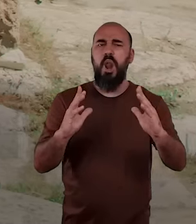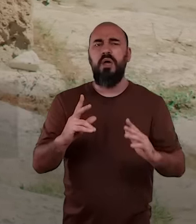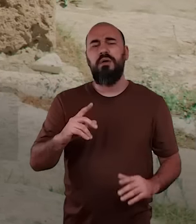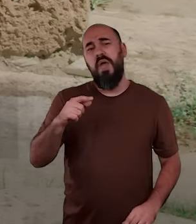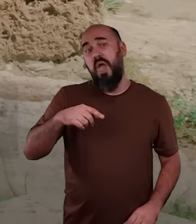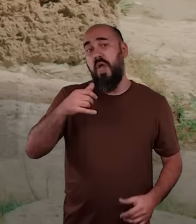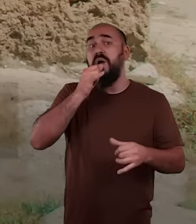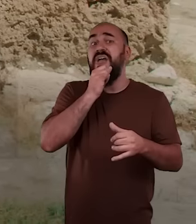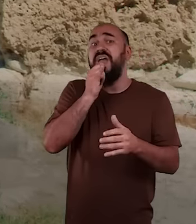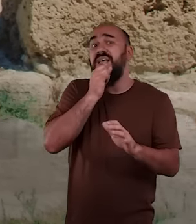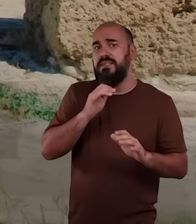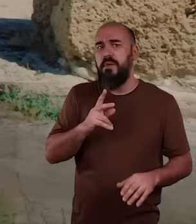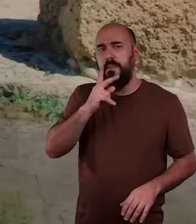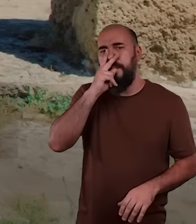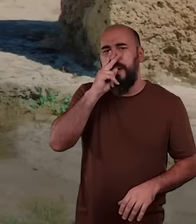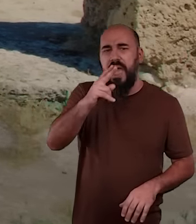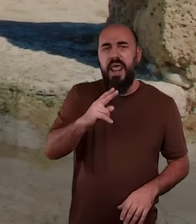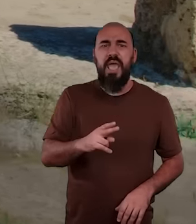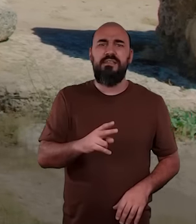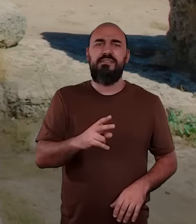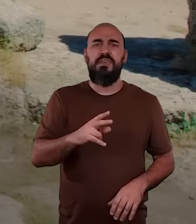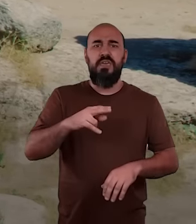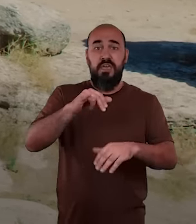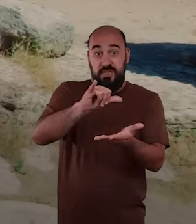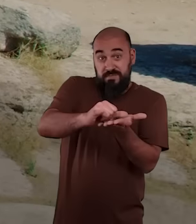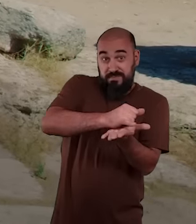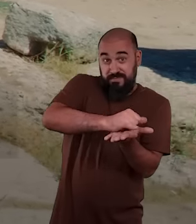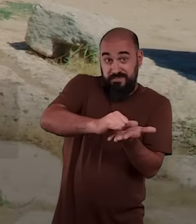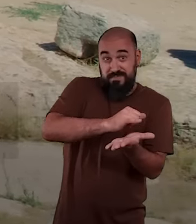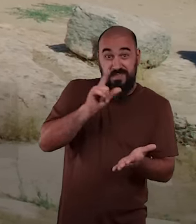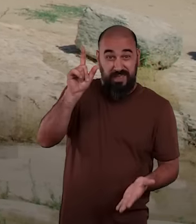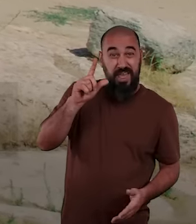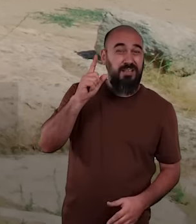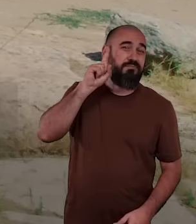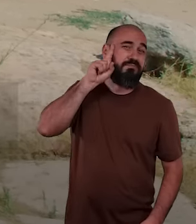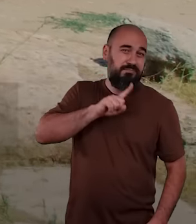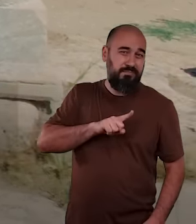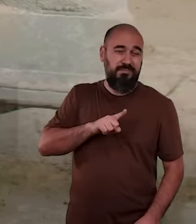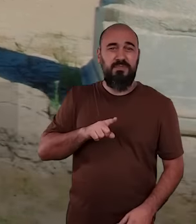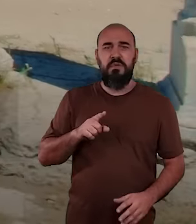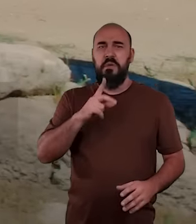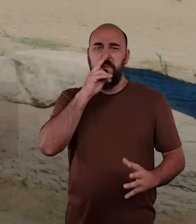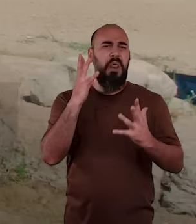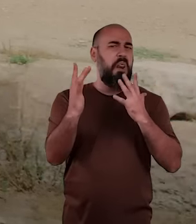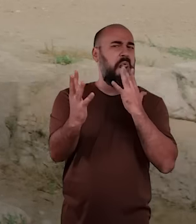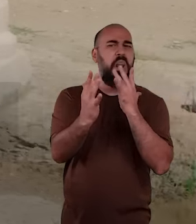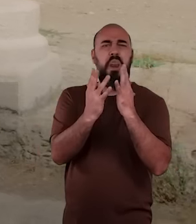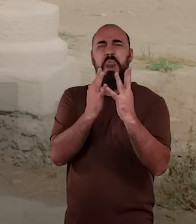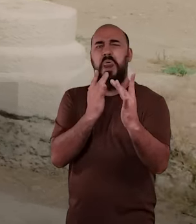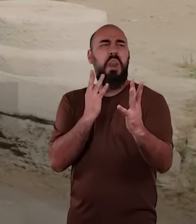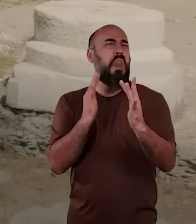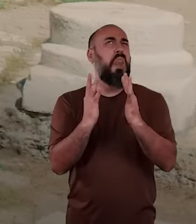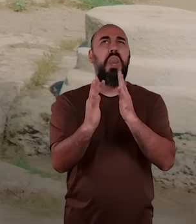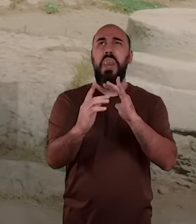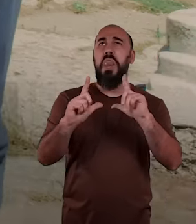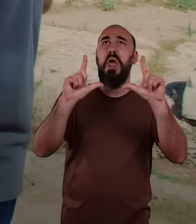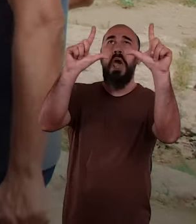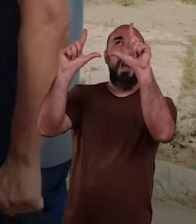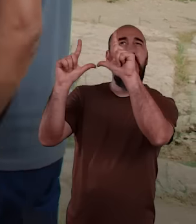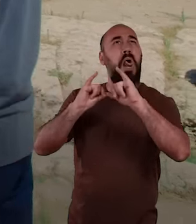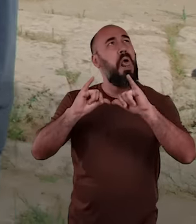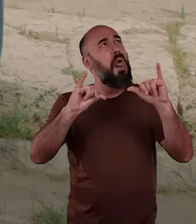sítios arqueológicos, é como se estivéssemos na 5ª Avenida de Laodiceia, comparando-a com Nova York moderna. E ali